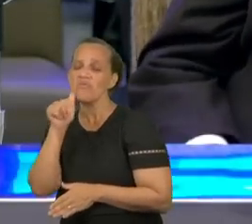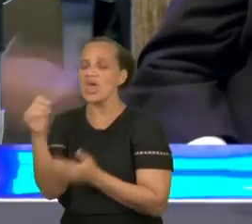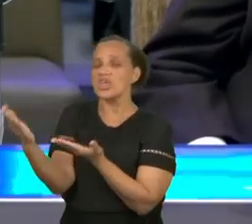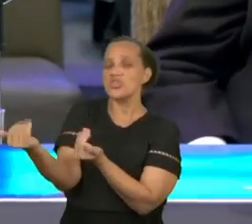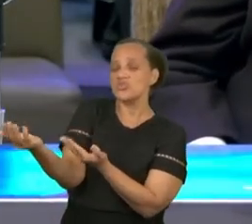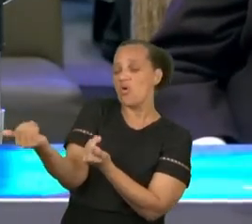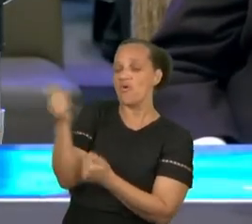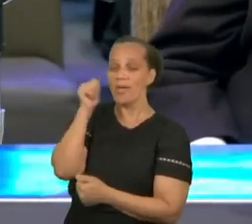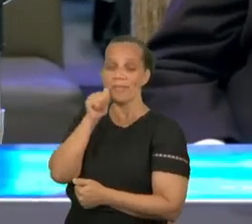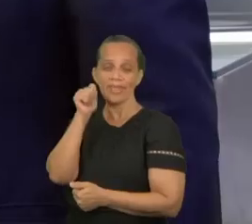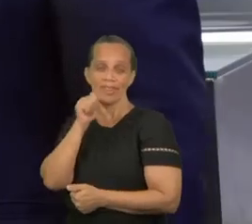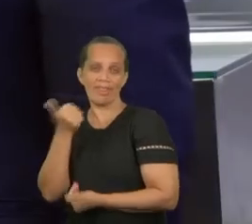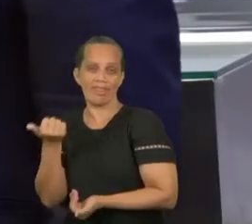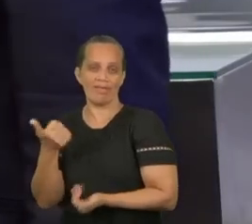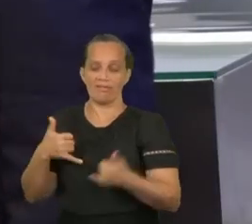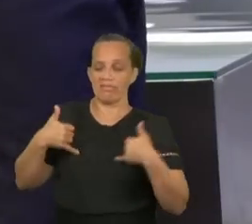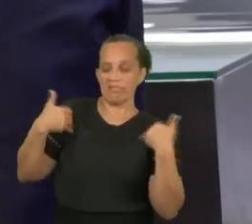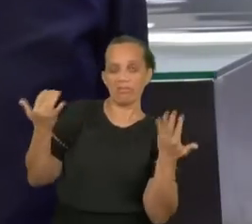garotas do mundo